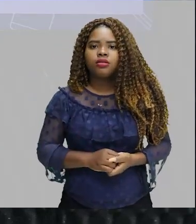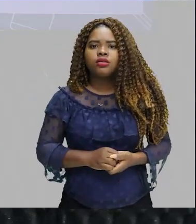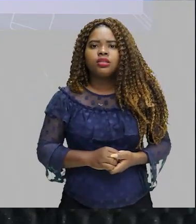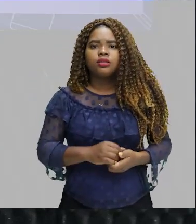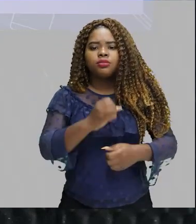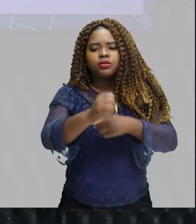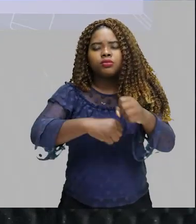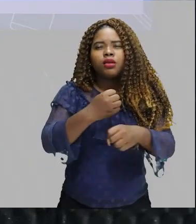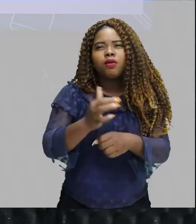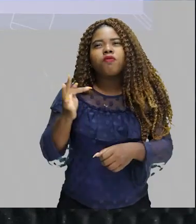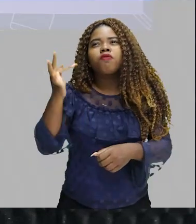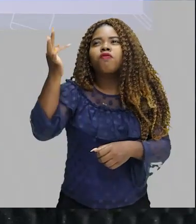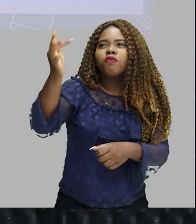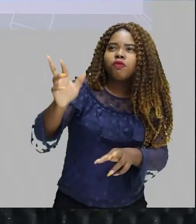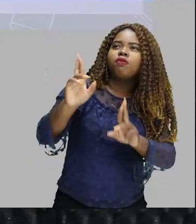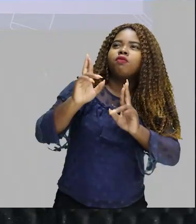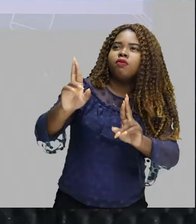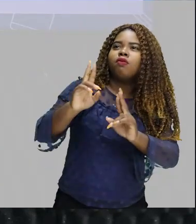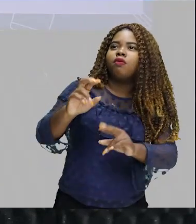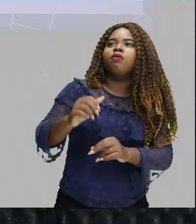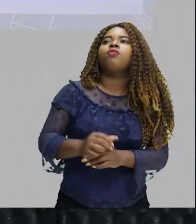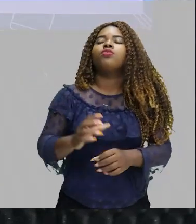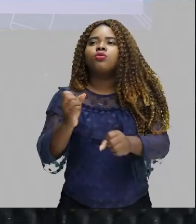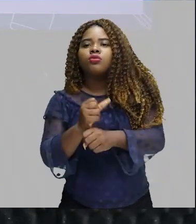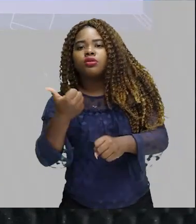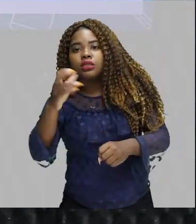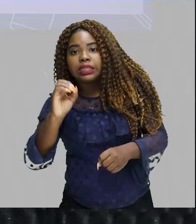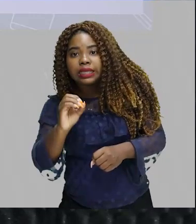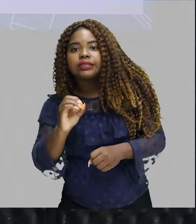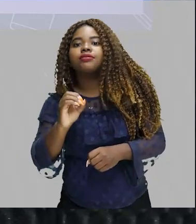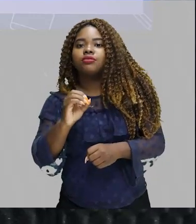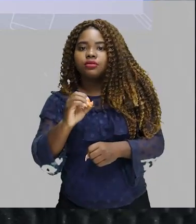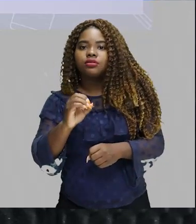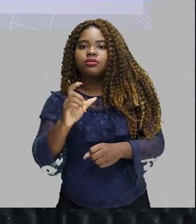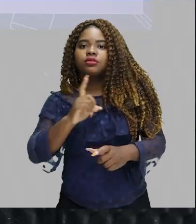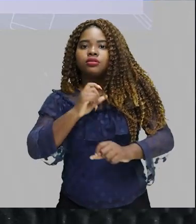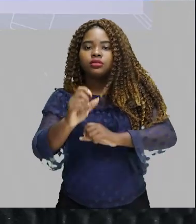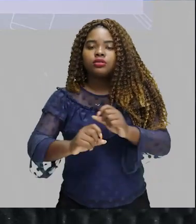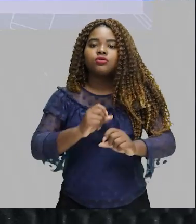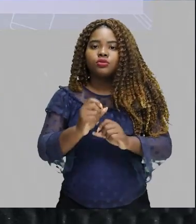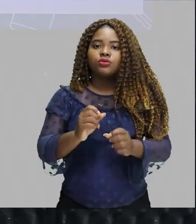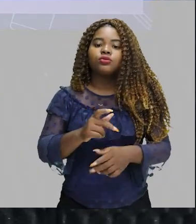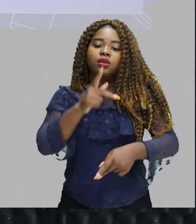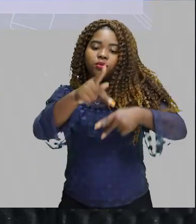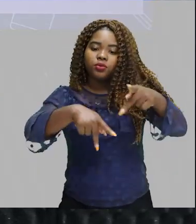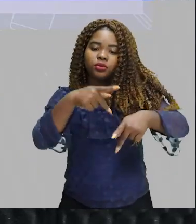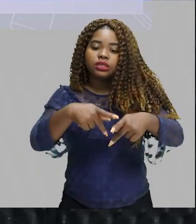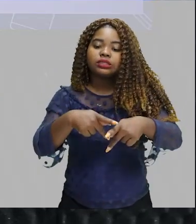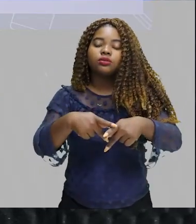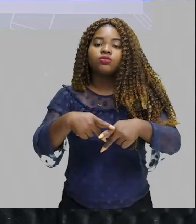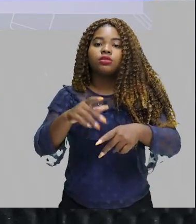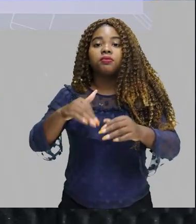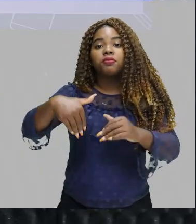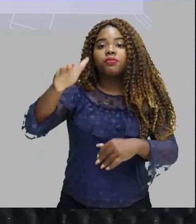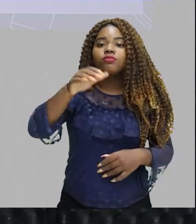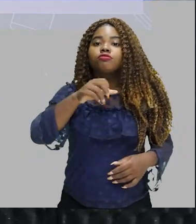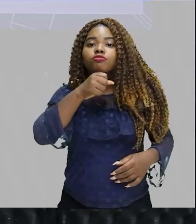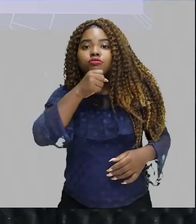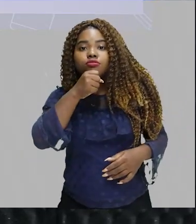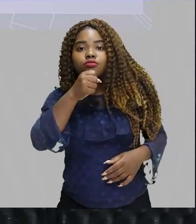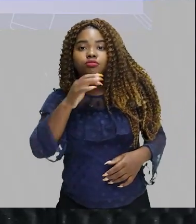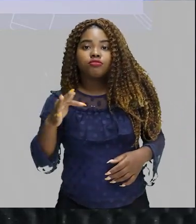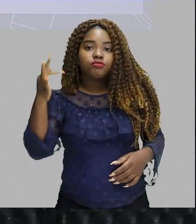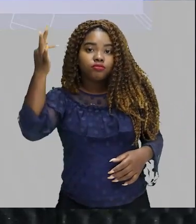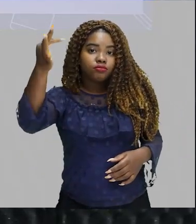olhar a população, a maior quantidade populacional já vai estar concentrada, por exemplo, nas faixas mais idosas. Tá certo?